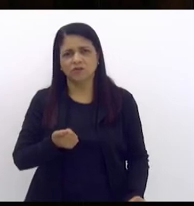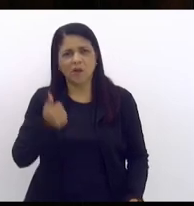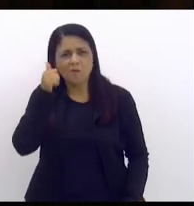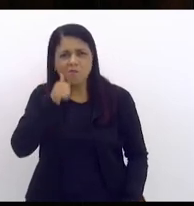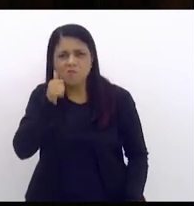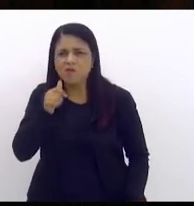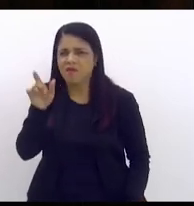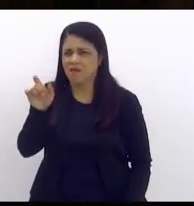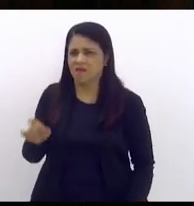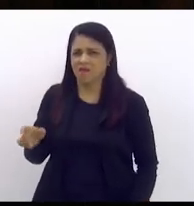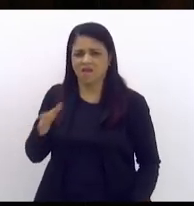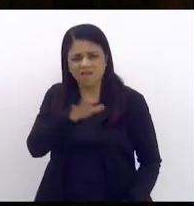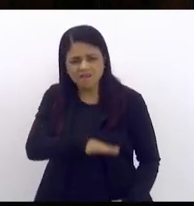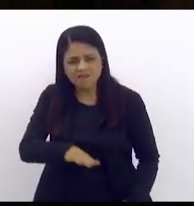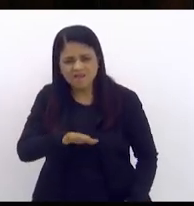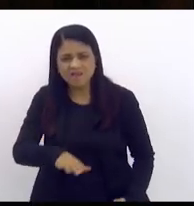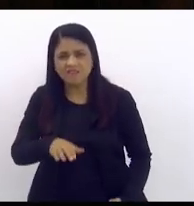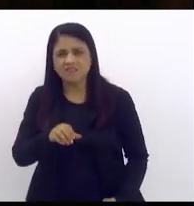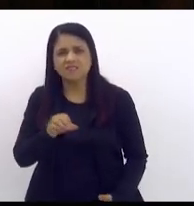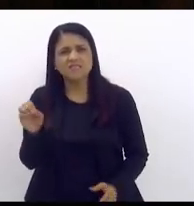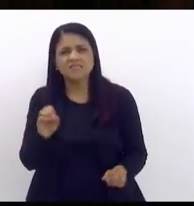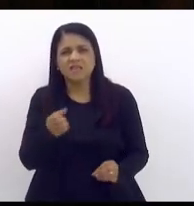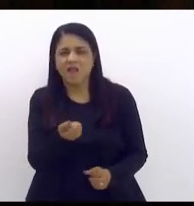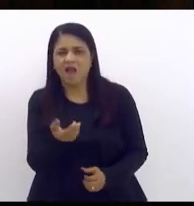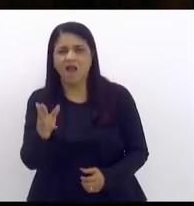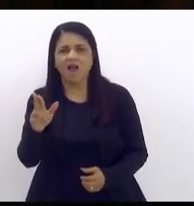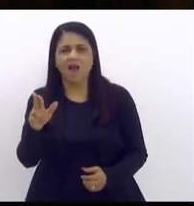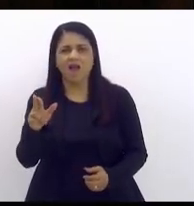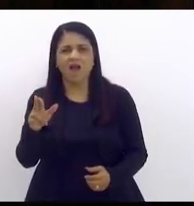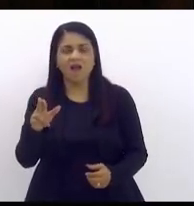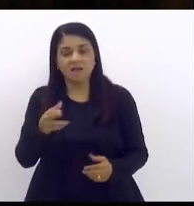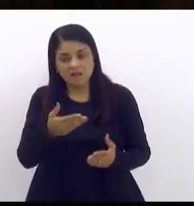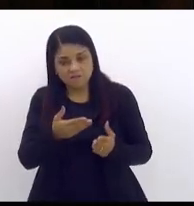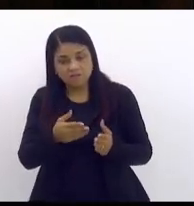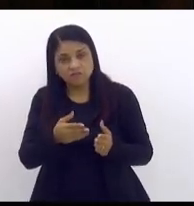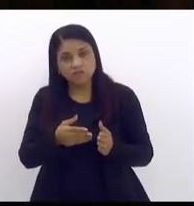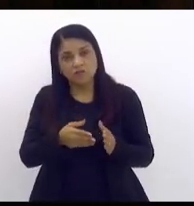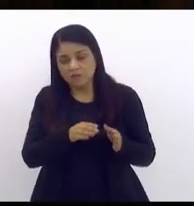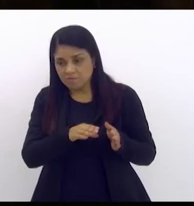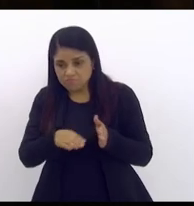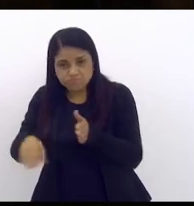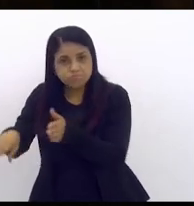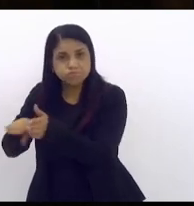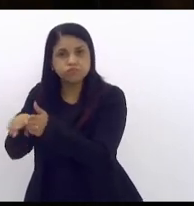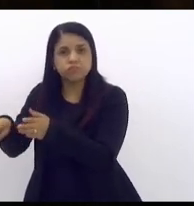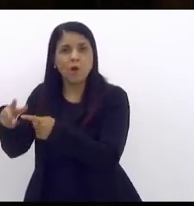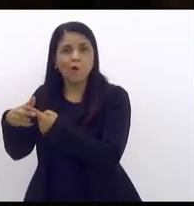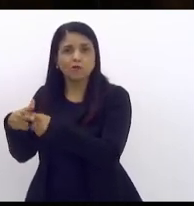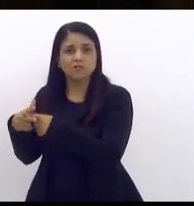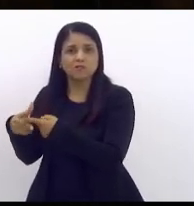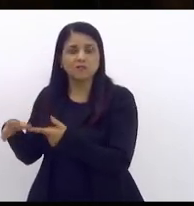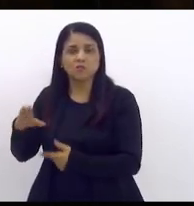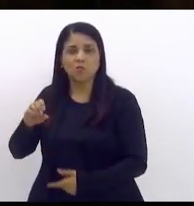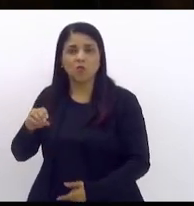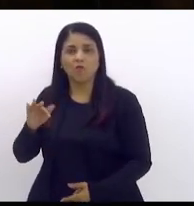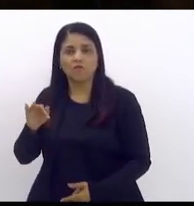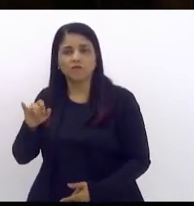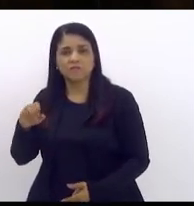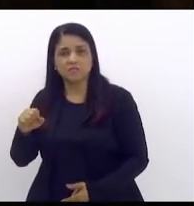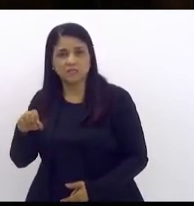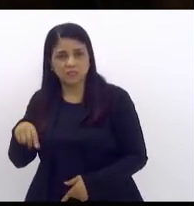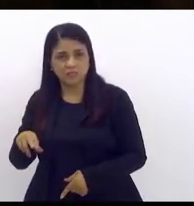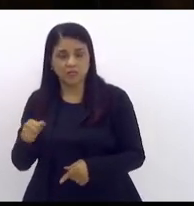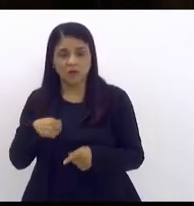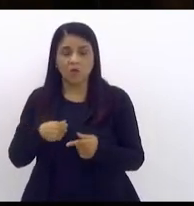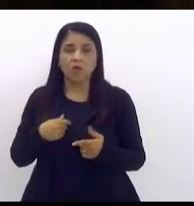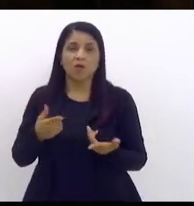e uma criança. Pô, o ônibus está sem ar-condicionado, tira de circulação. Pô, então vai lá buscar o Eduardo Paes, leva ele lá para o palácio lá dele, lá para o